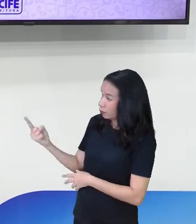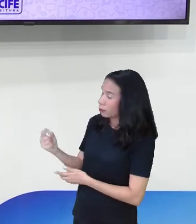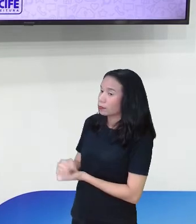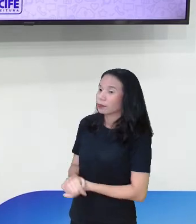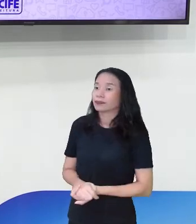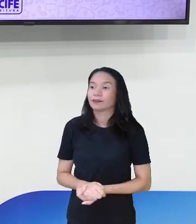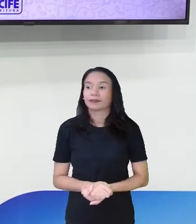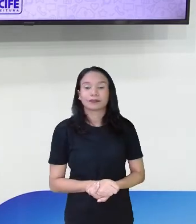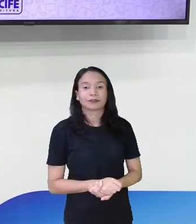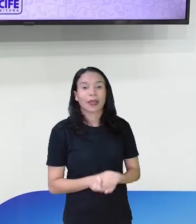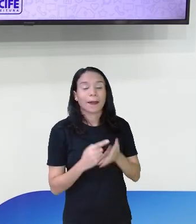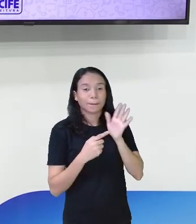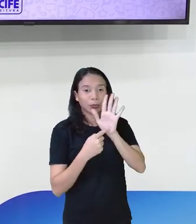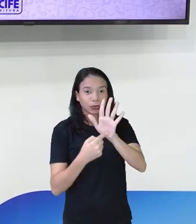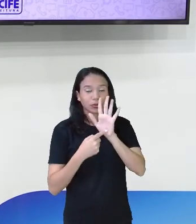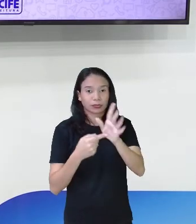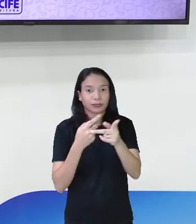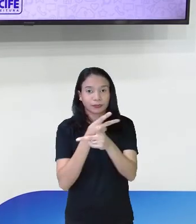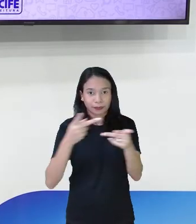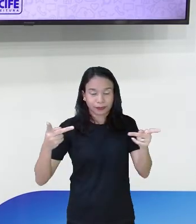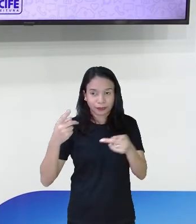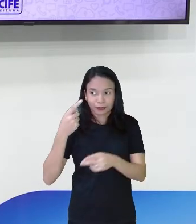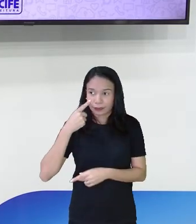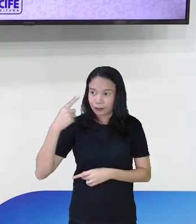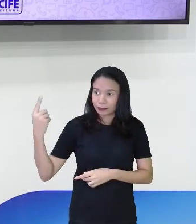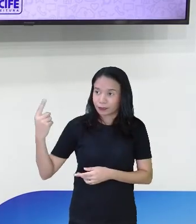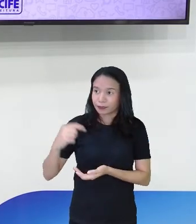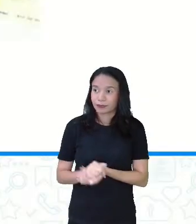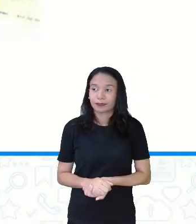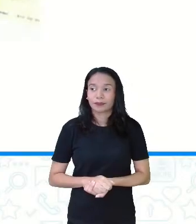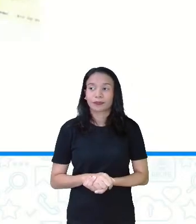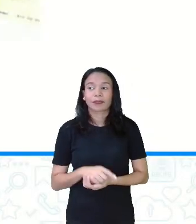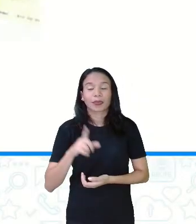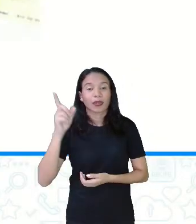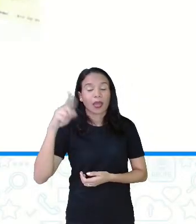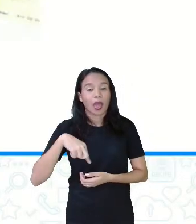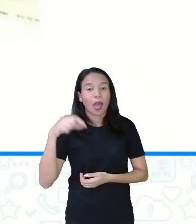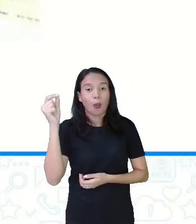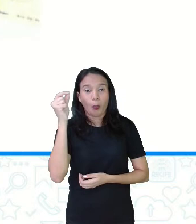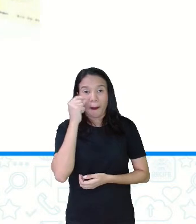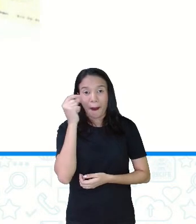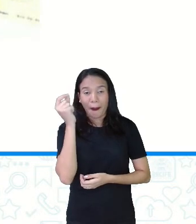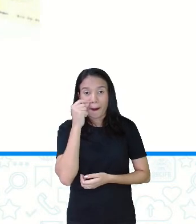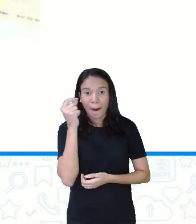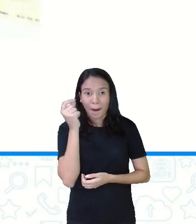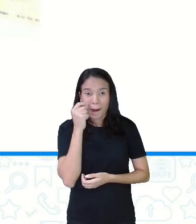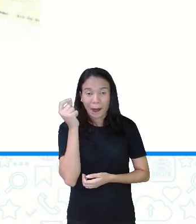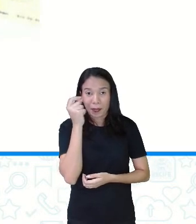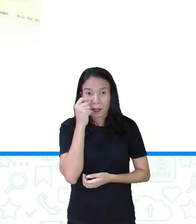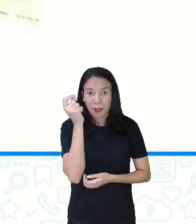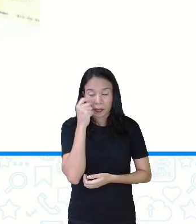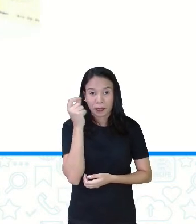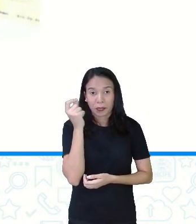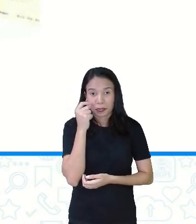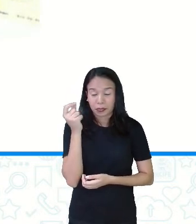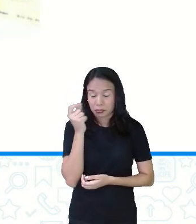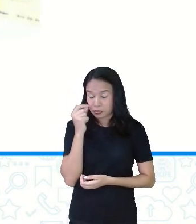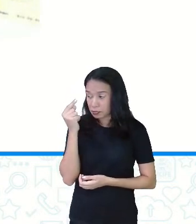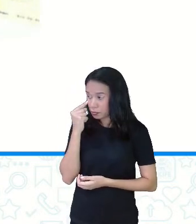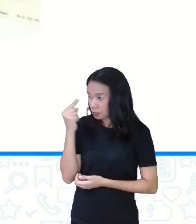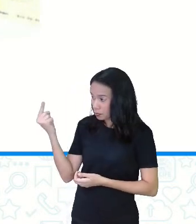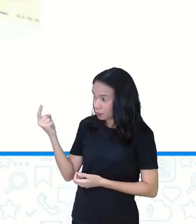que está aparecendo para vocês aí na tela. É um ratinho. Ele aí está empalhado, tá, gente?